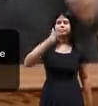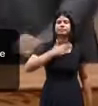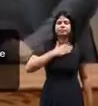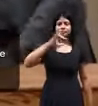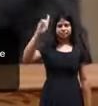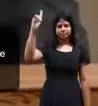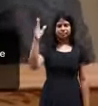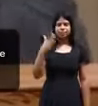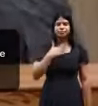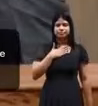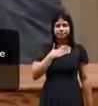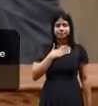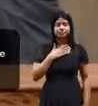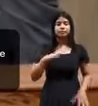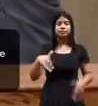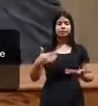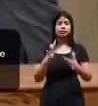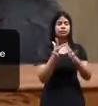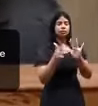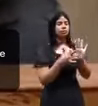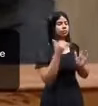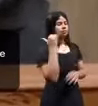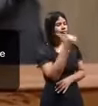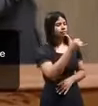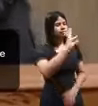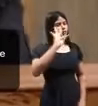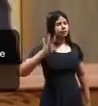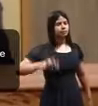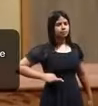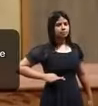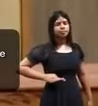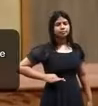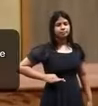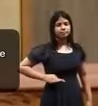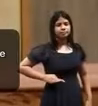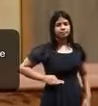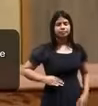e Deus. Aí Jesus disse: Tomé,